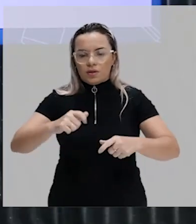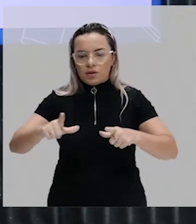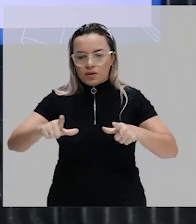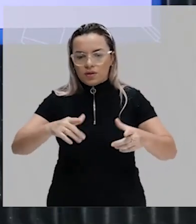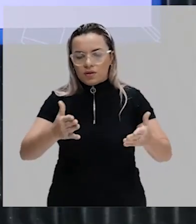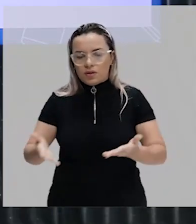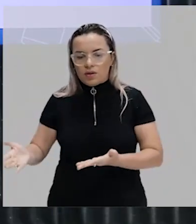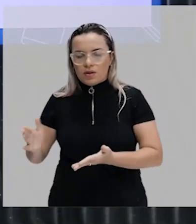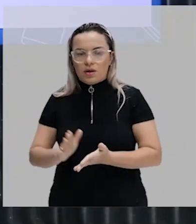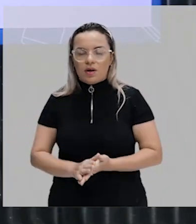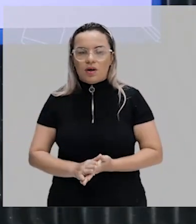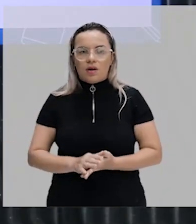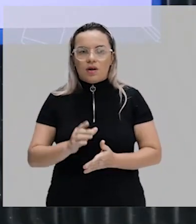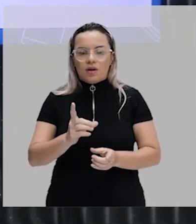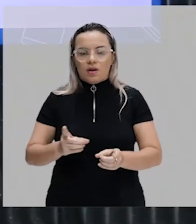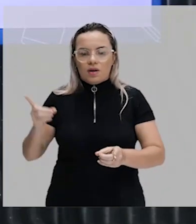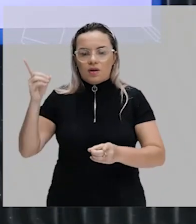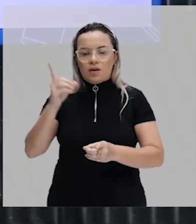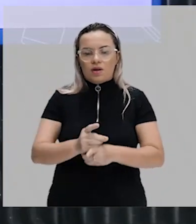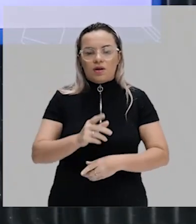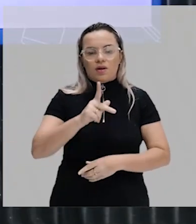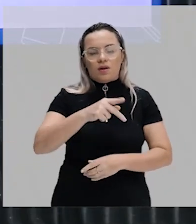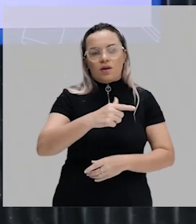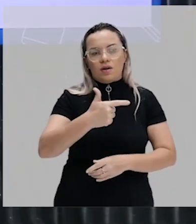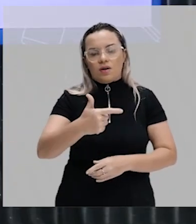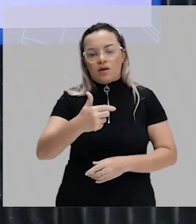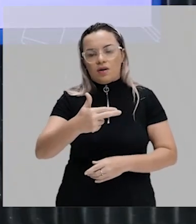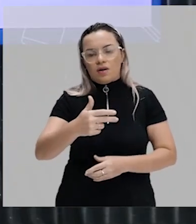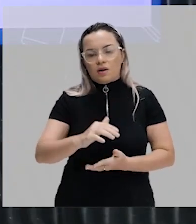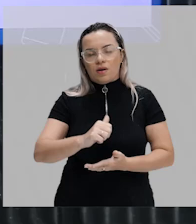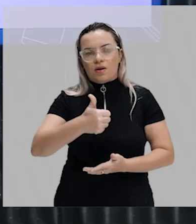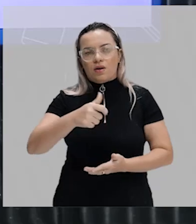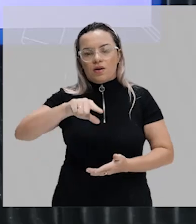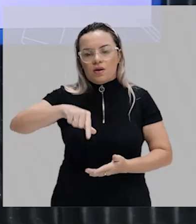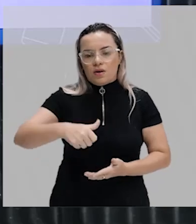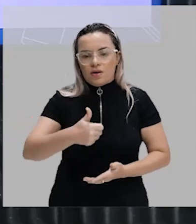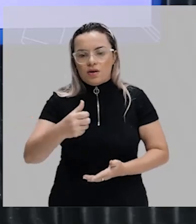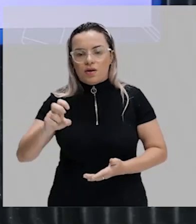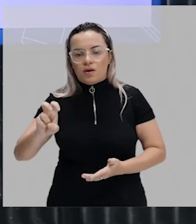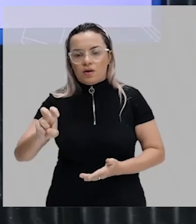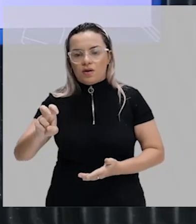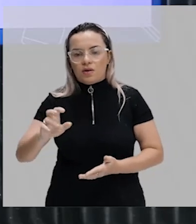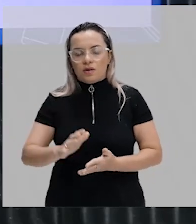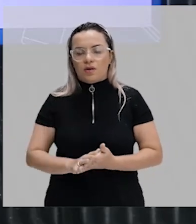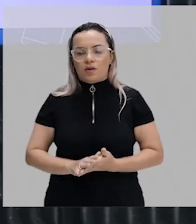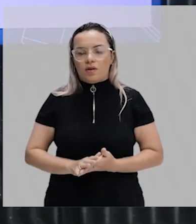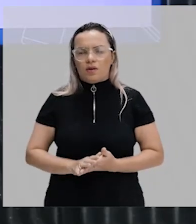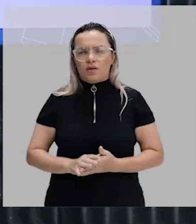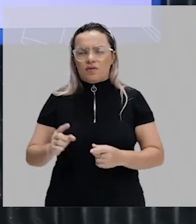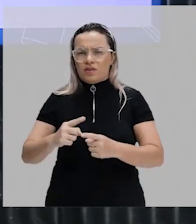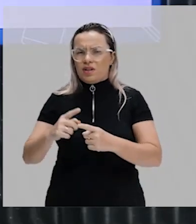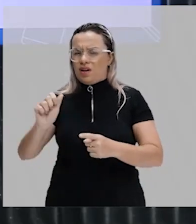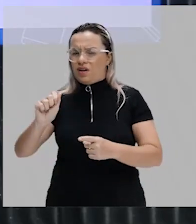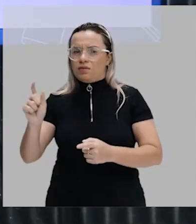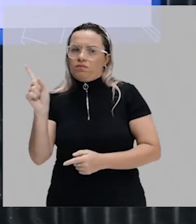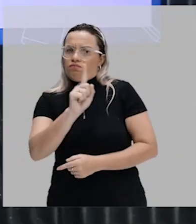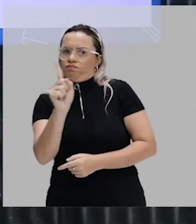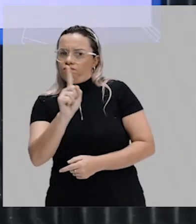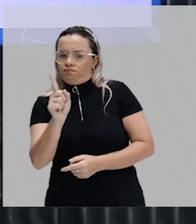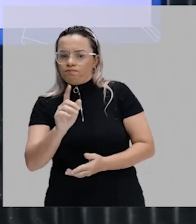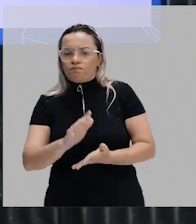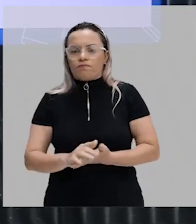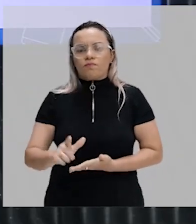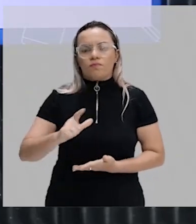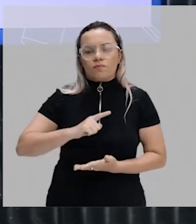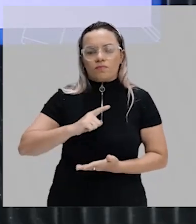né, acabamos de achar que o P2 é 1,15 vezes A, não é isso? Não, não é vezes A. No caso, eu